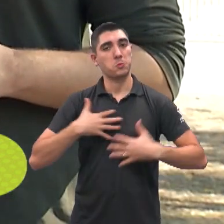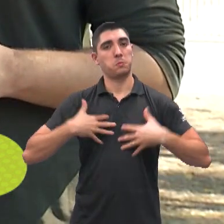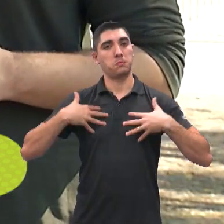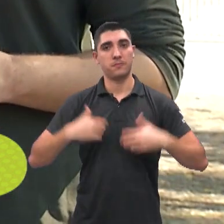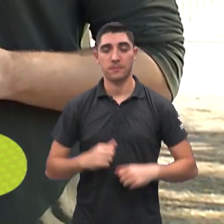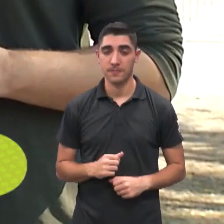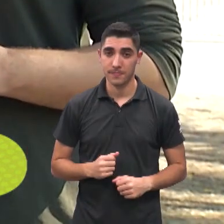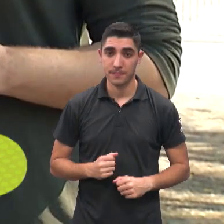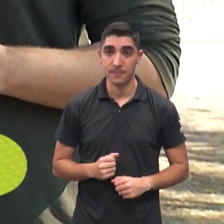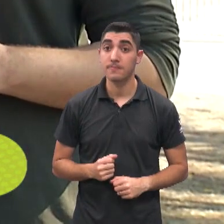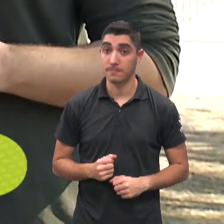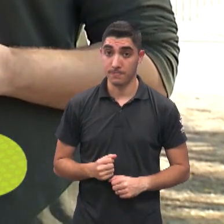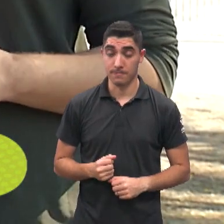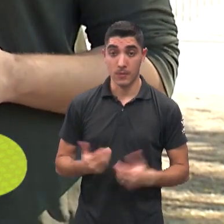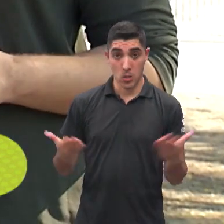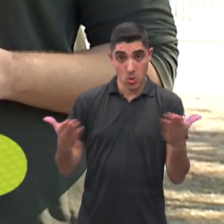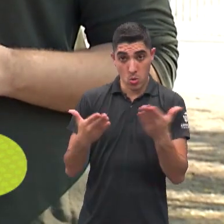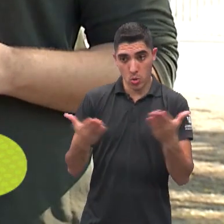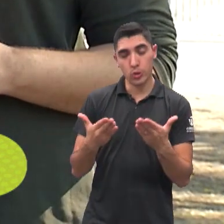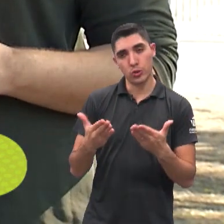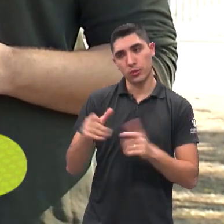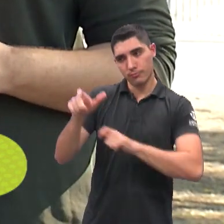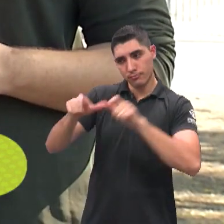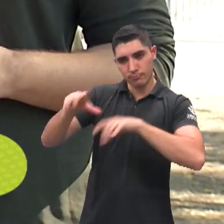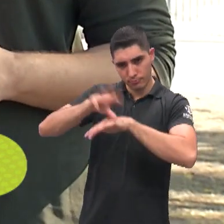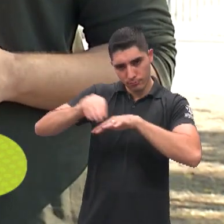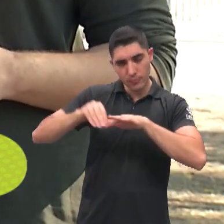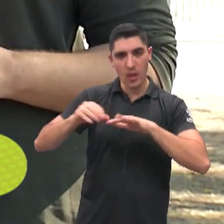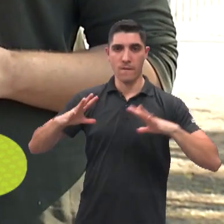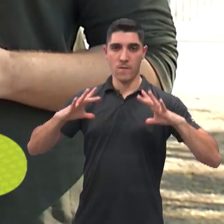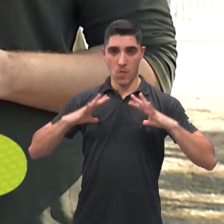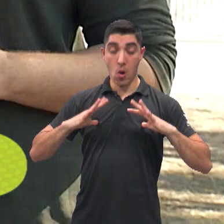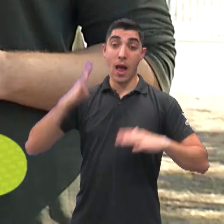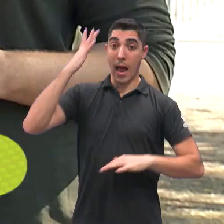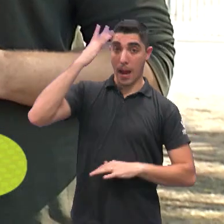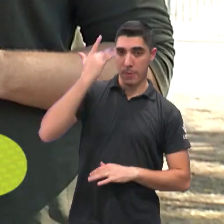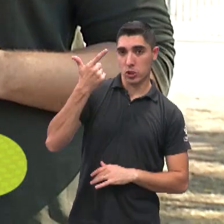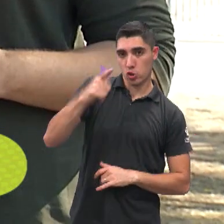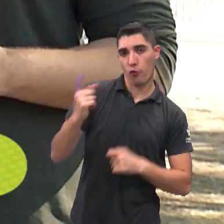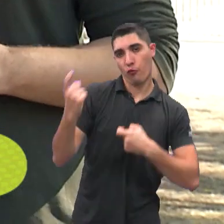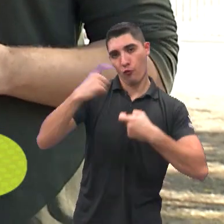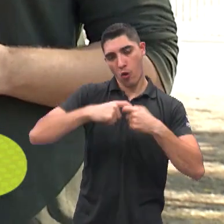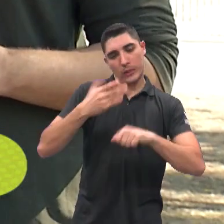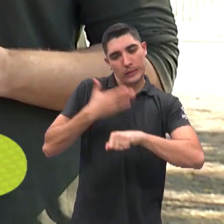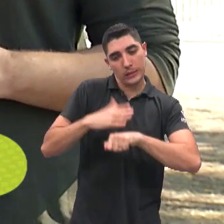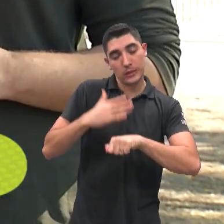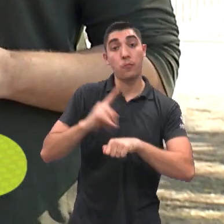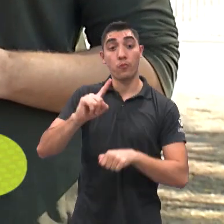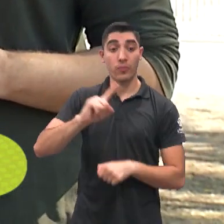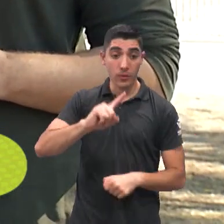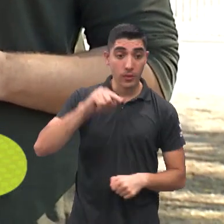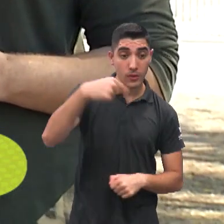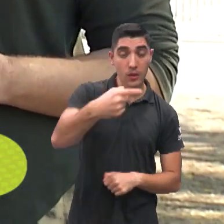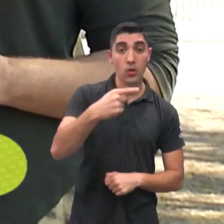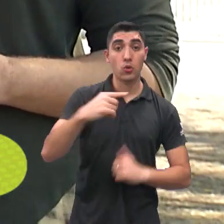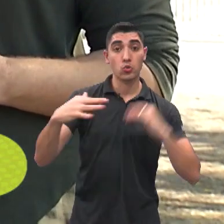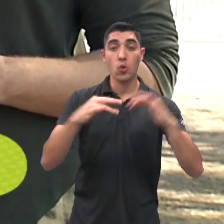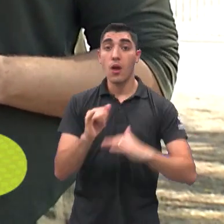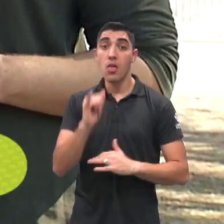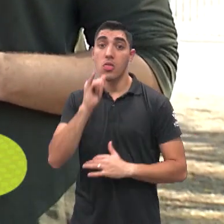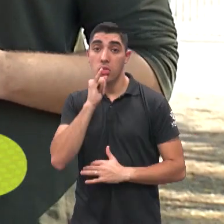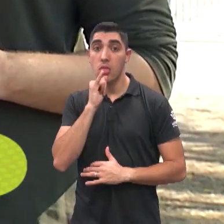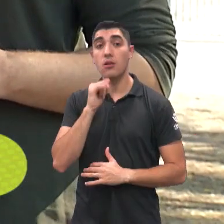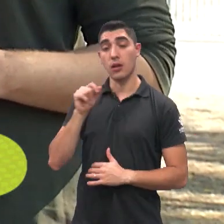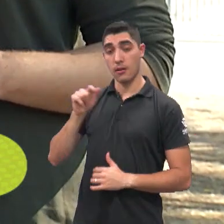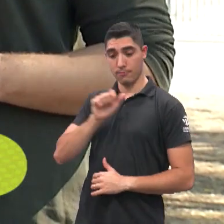hoje os jogadores do São José receberam folga. Eles se reapresentam amanhã para começar a preparação para o jogo treino contra a